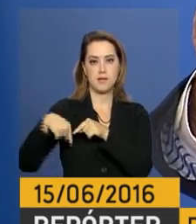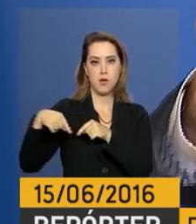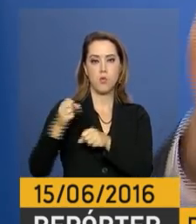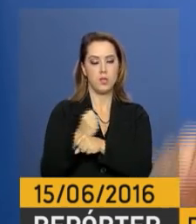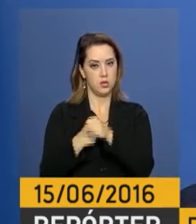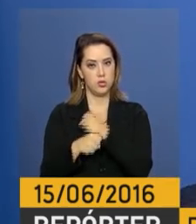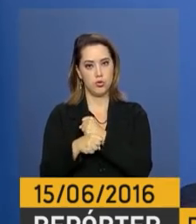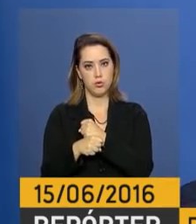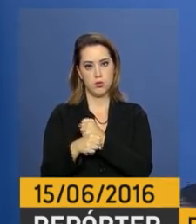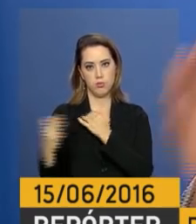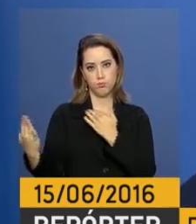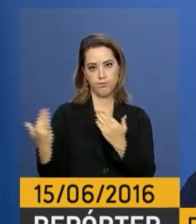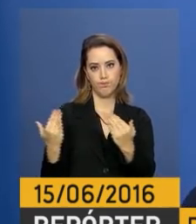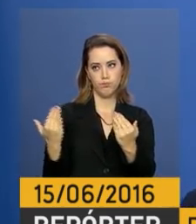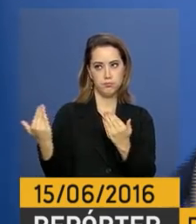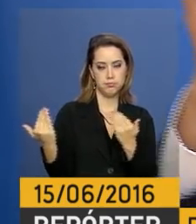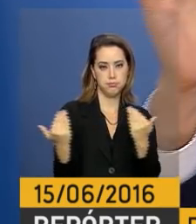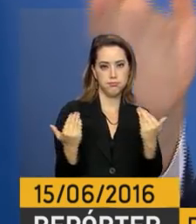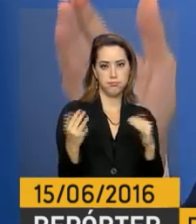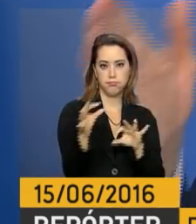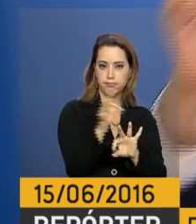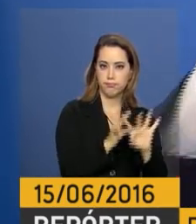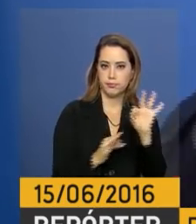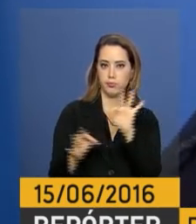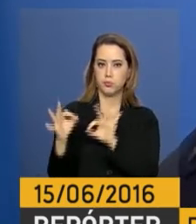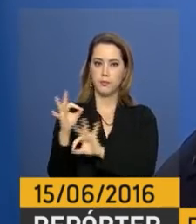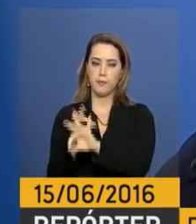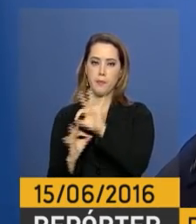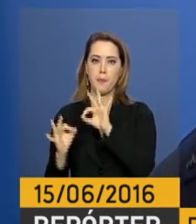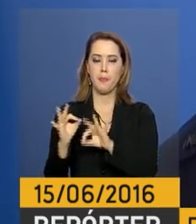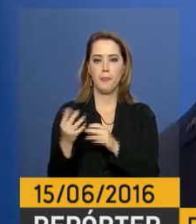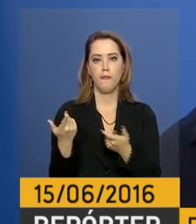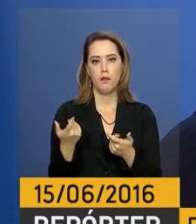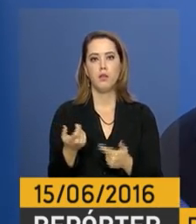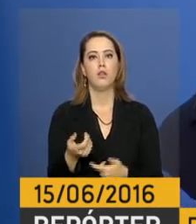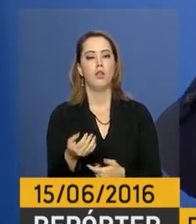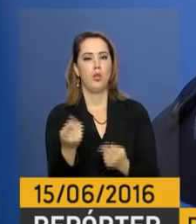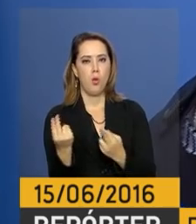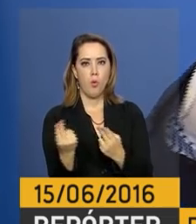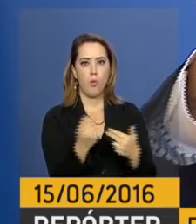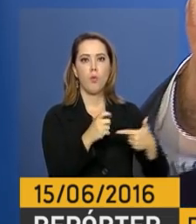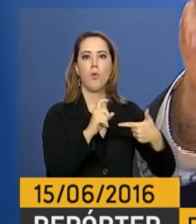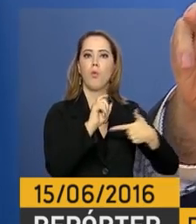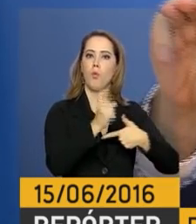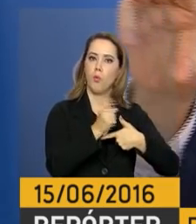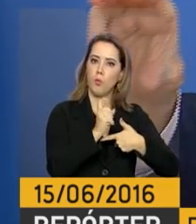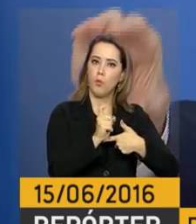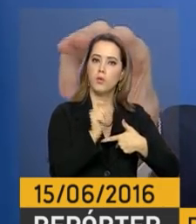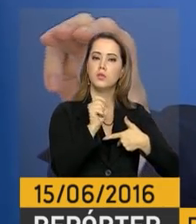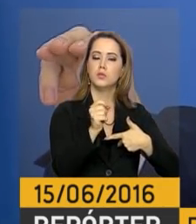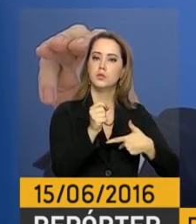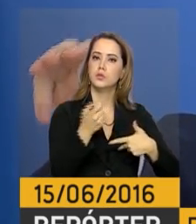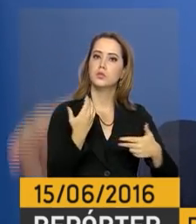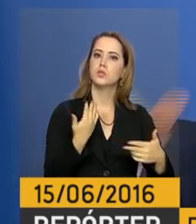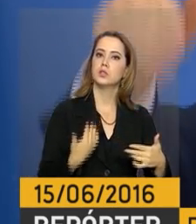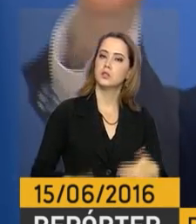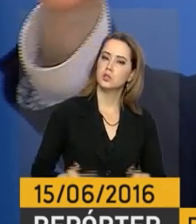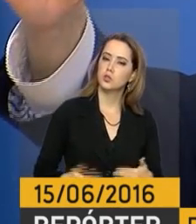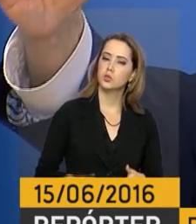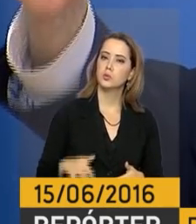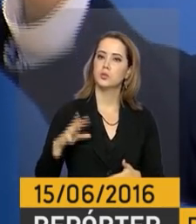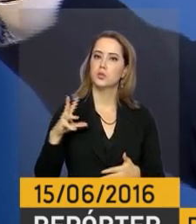A mesma coisa do executivo, poder a poder executivo, despesas totais do executivo em